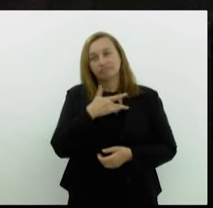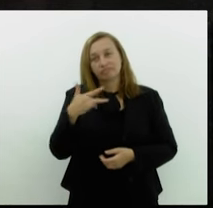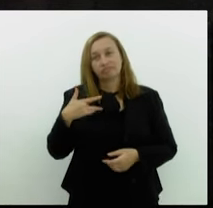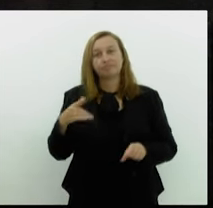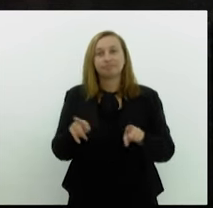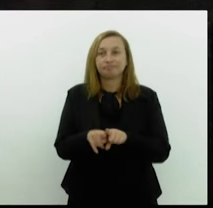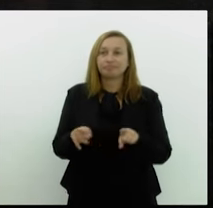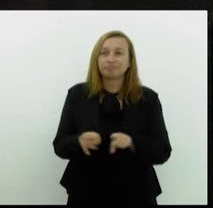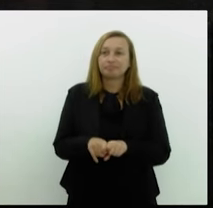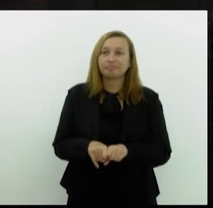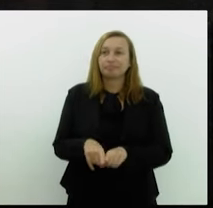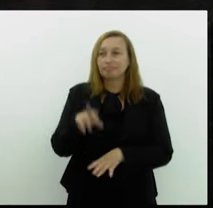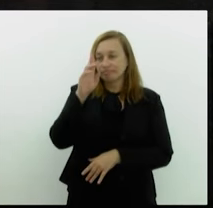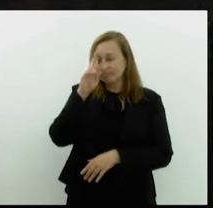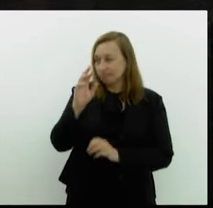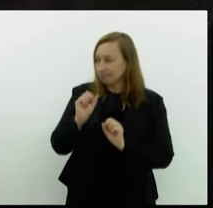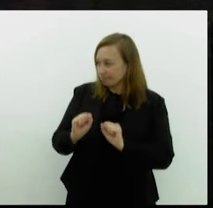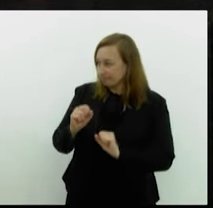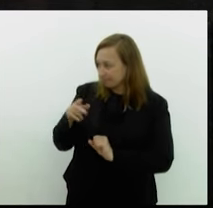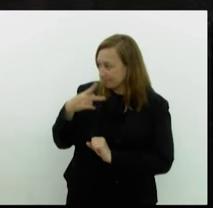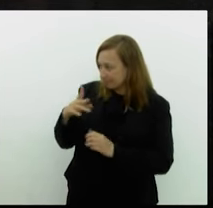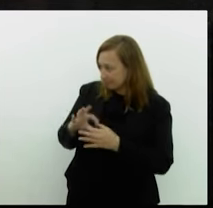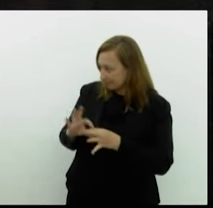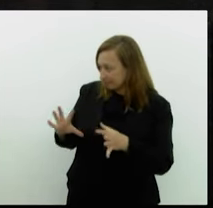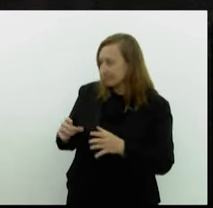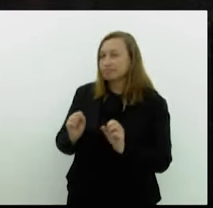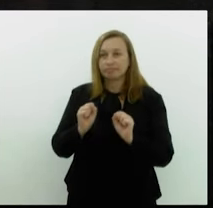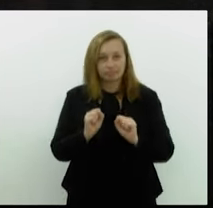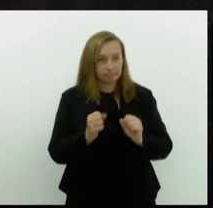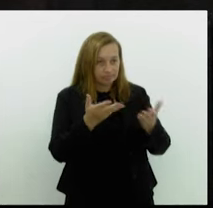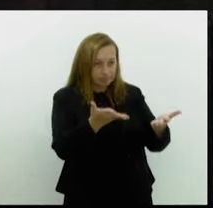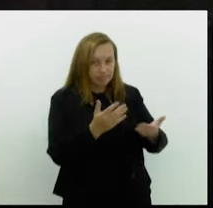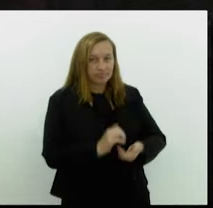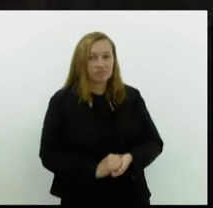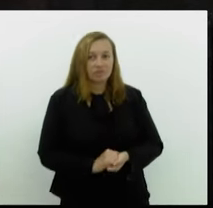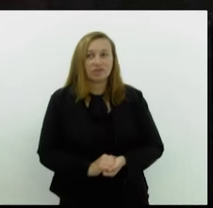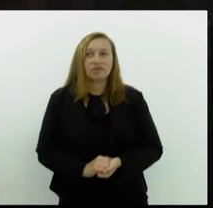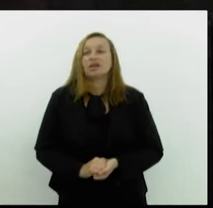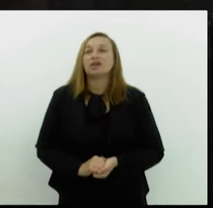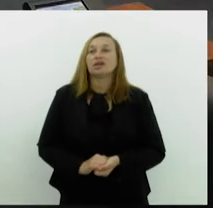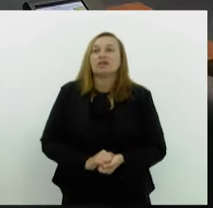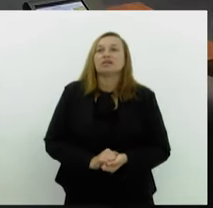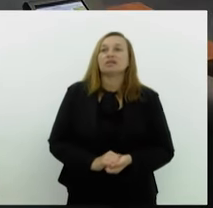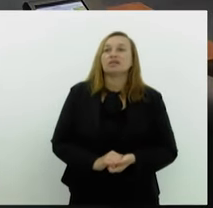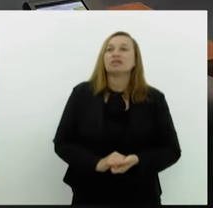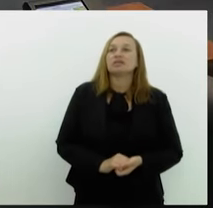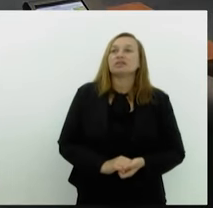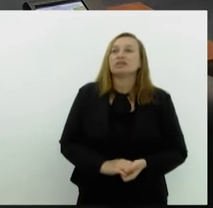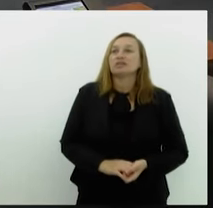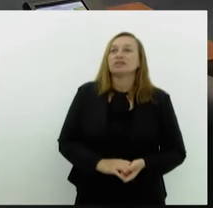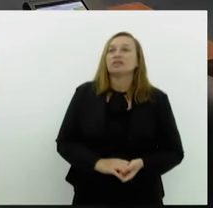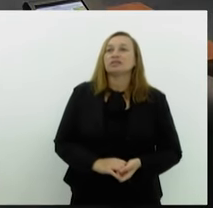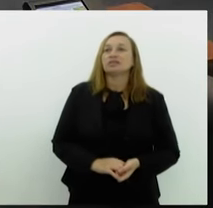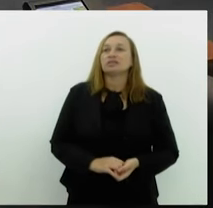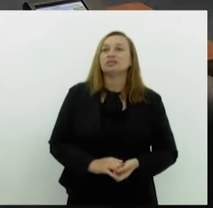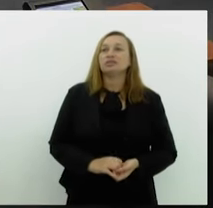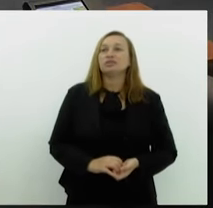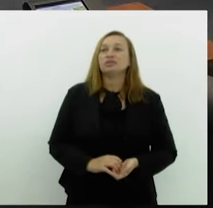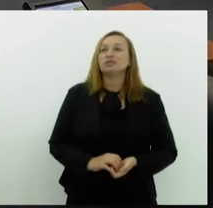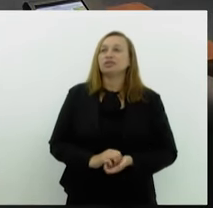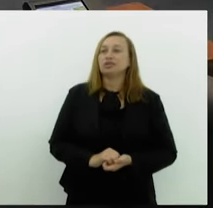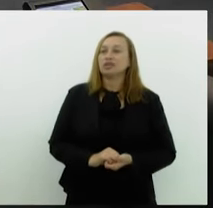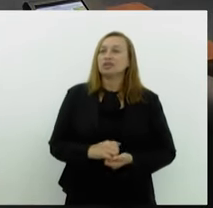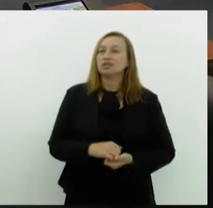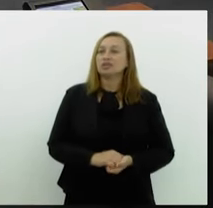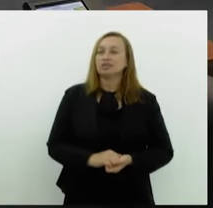também. Vossa Excelência, me concede um curto à parte. Por favor, deputado Carlos Mink. Ouvi atentamente a sua exposição, deputado Luiz Paulo,